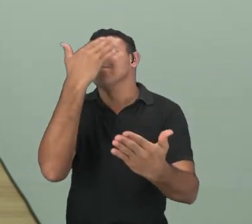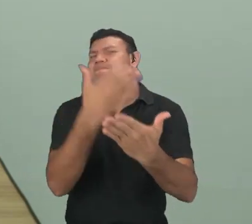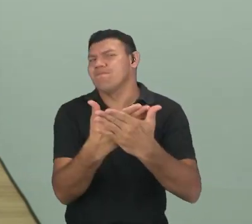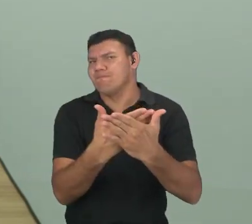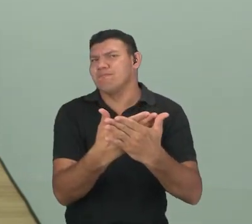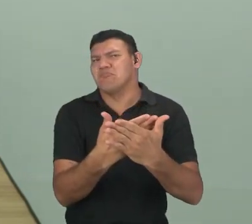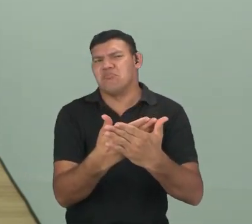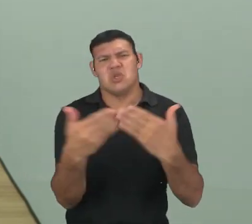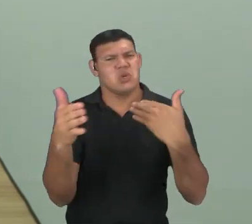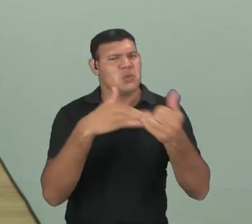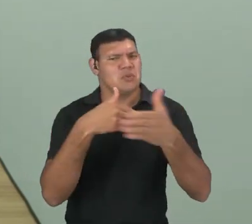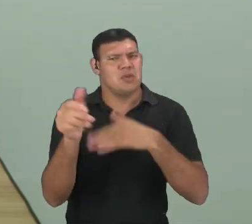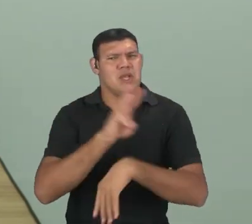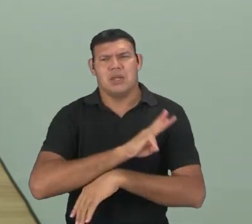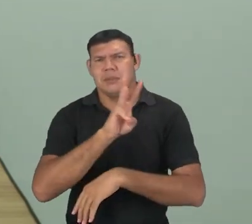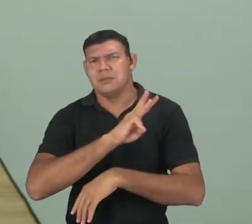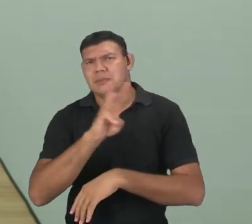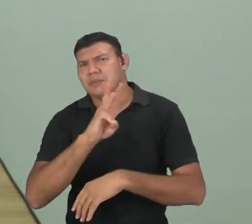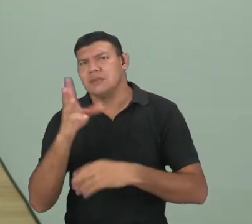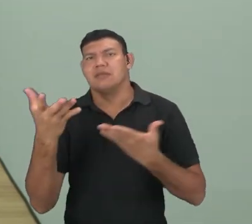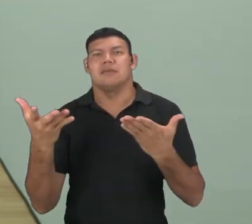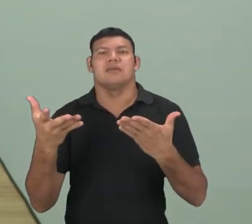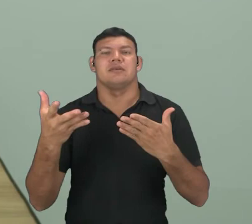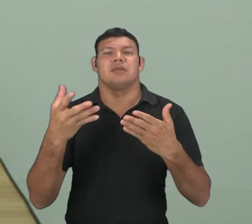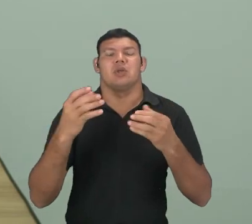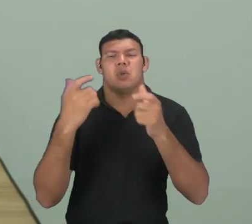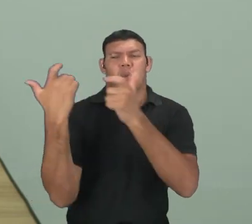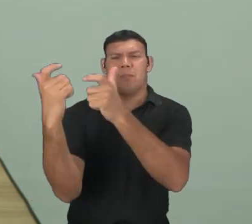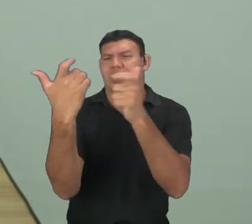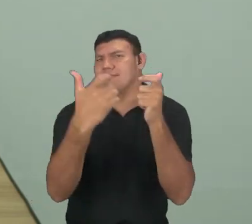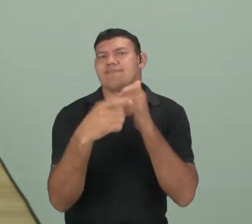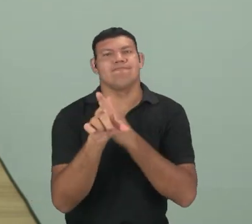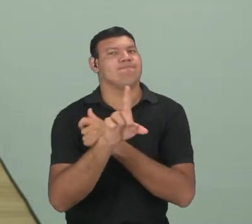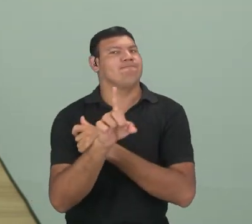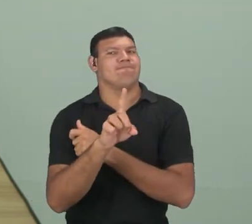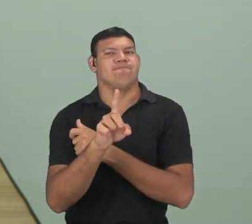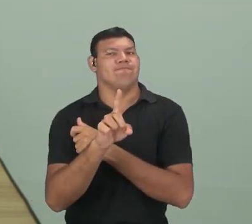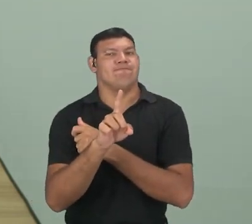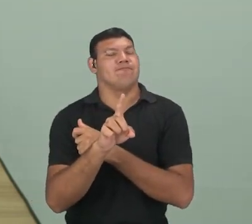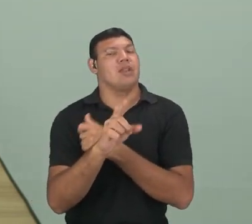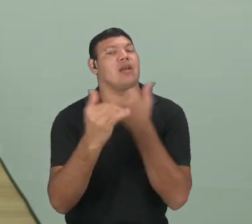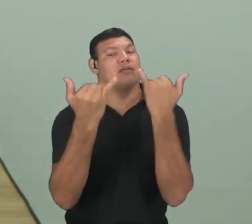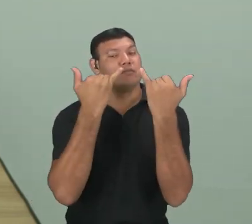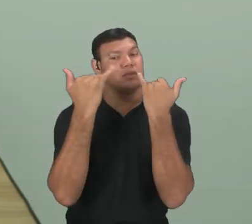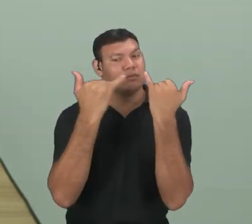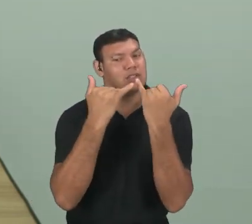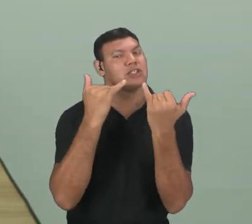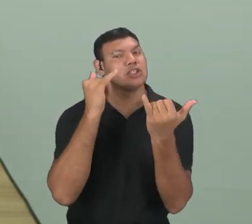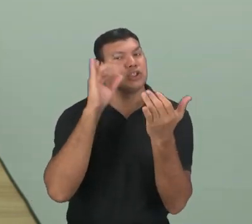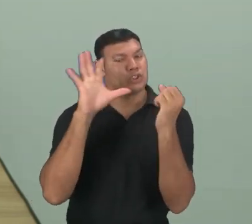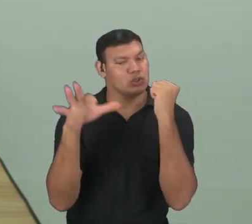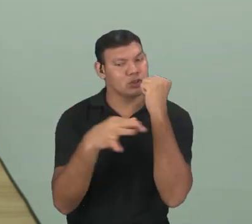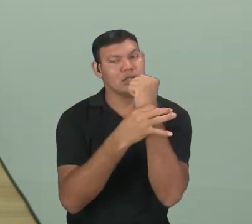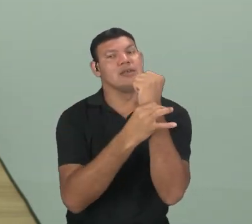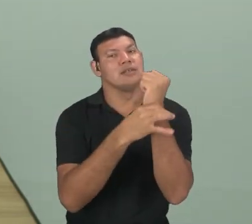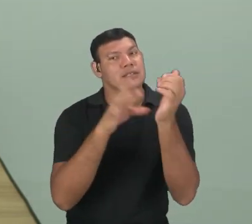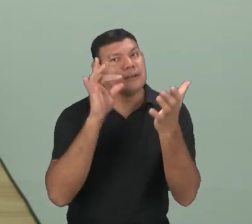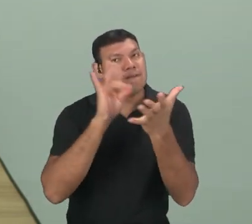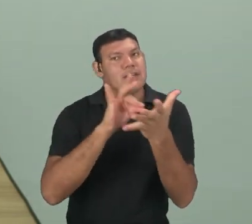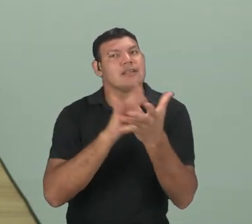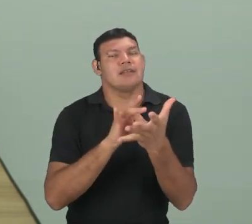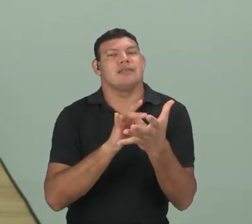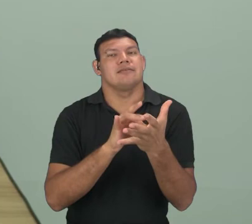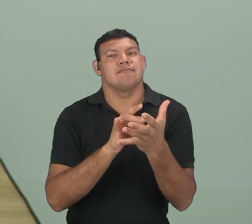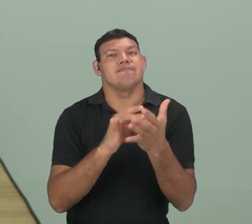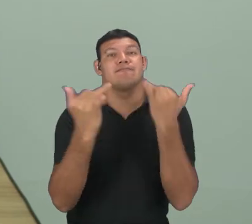fontes confiáveis, né? Não é em qualquer site, não é em qualquer lugar que a gente vai ter essas informações, mas a